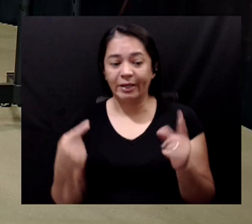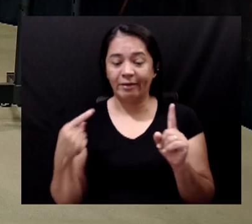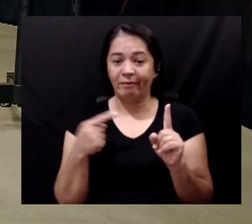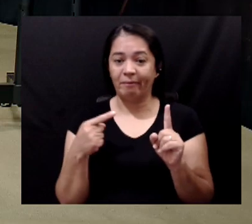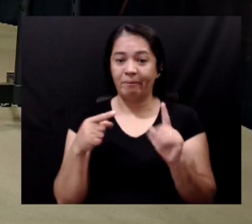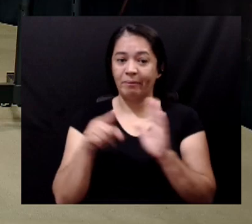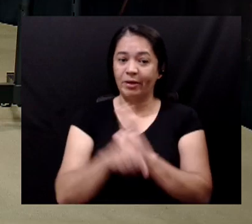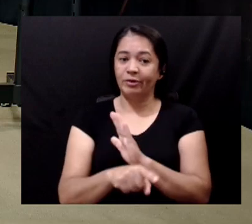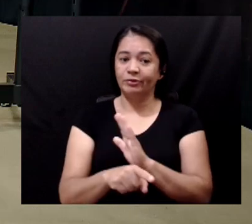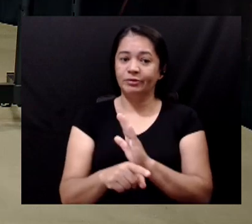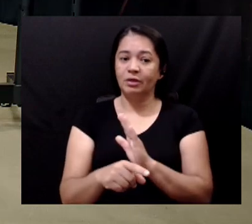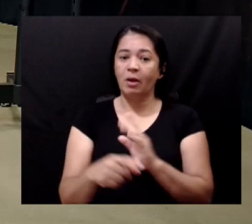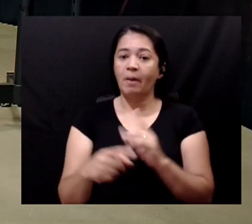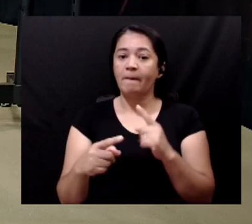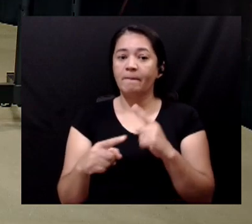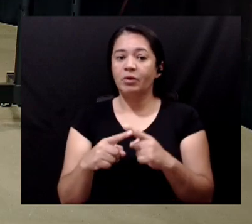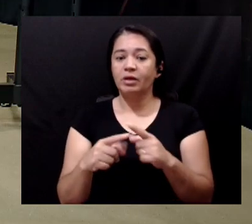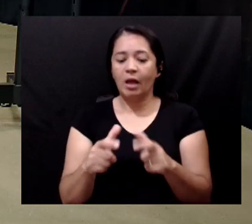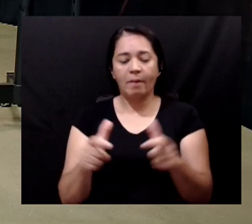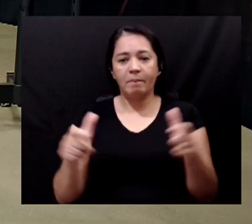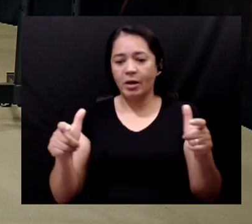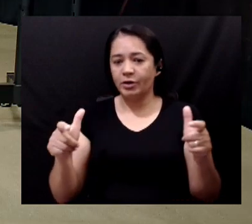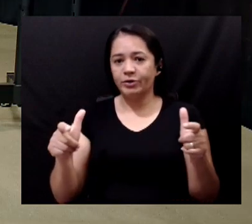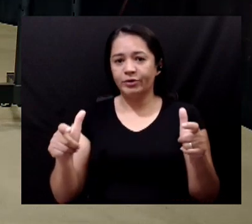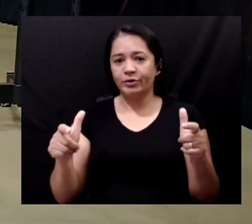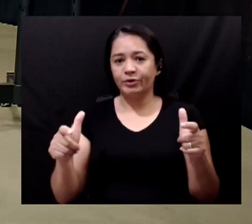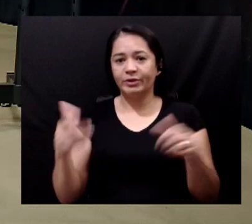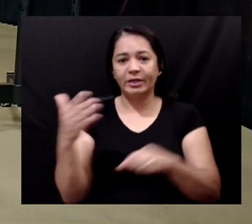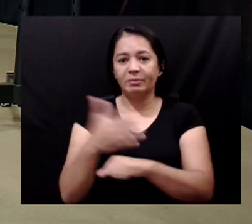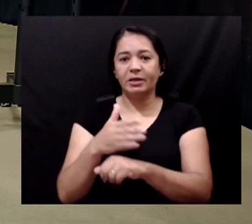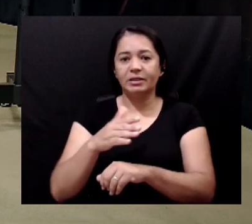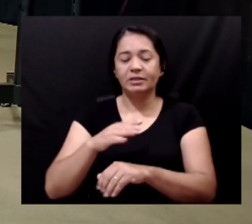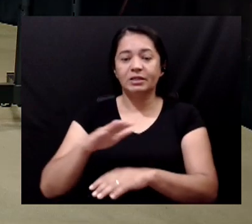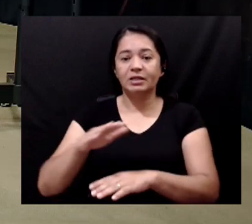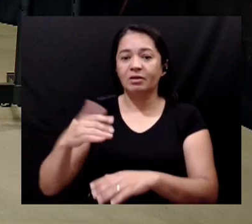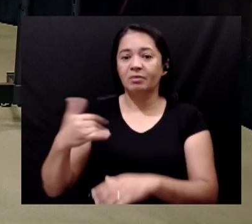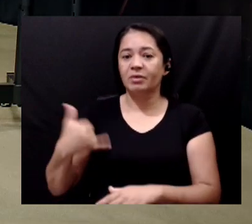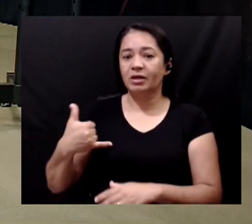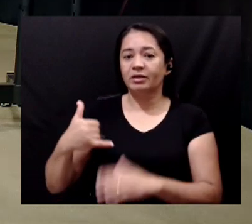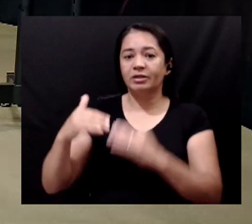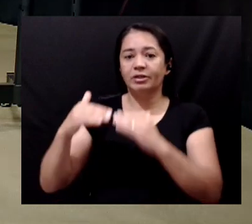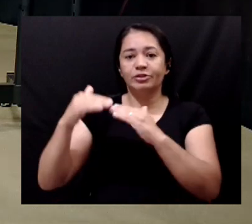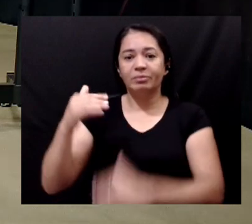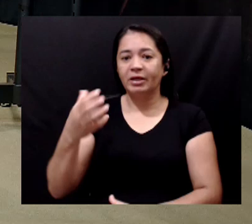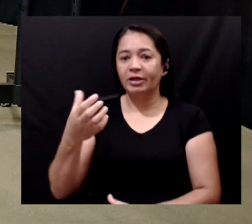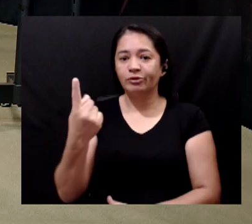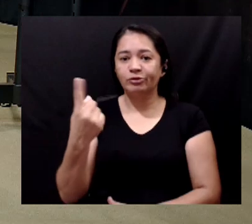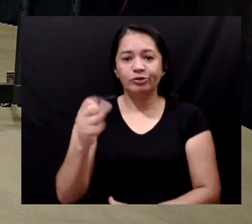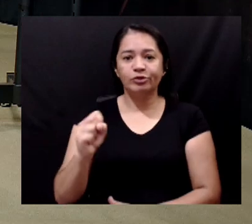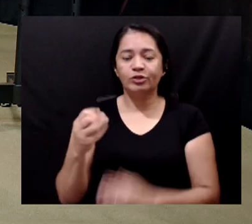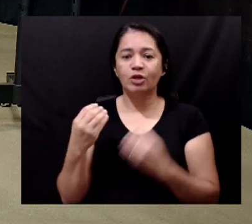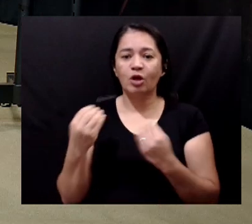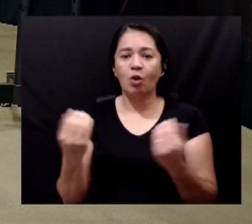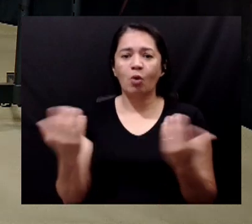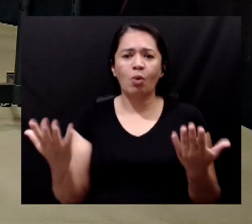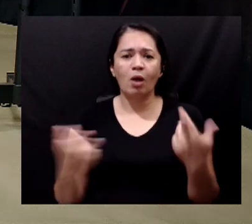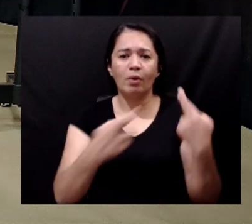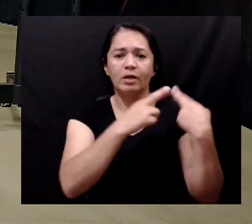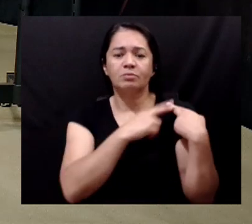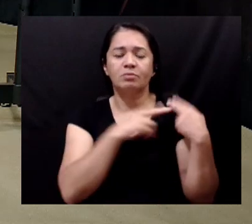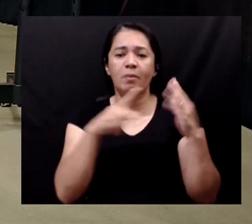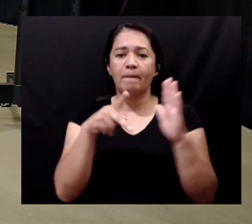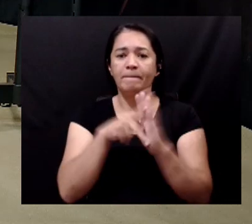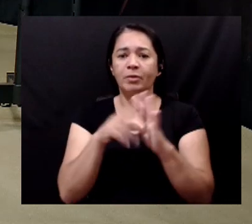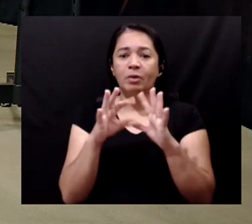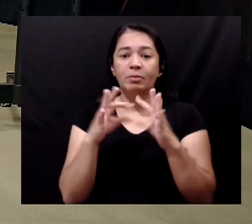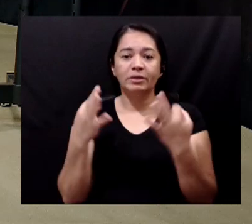a maioria mesmo são os desafios são menores, são menores. E aí, qual que é a responsabilidade dos pais nesse acesso do